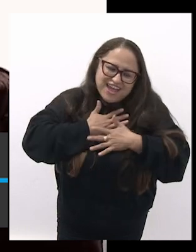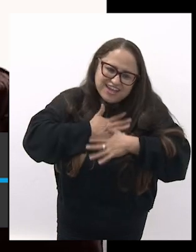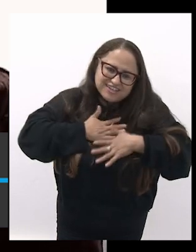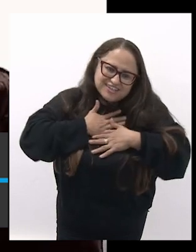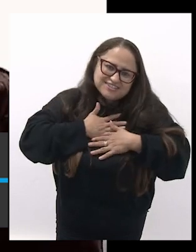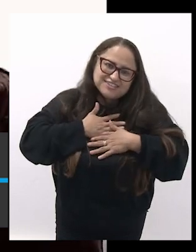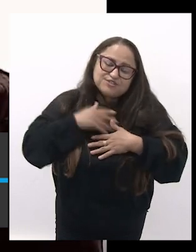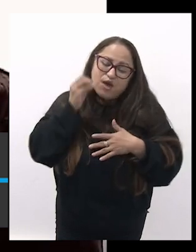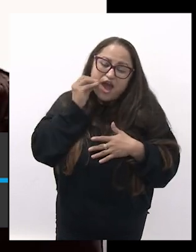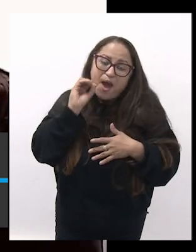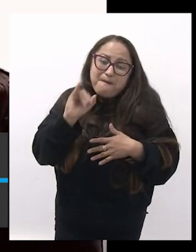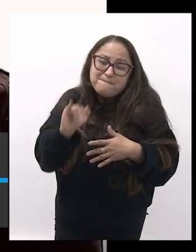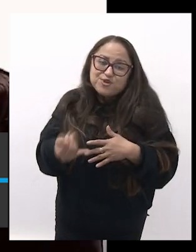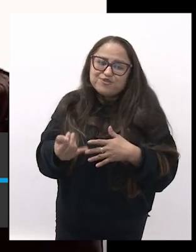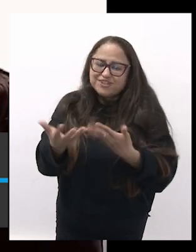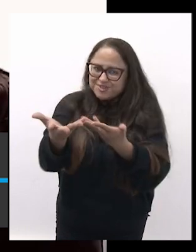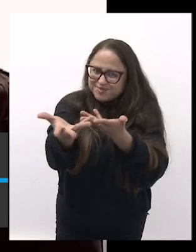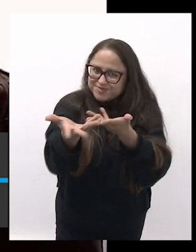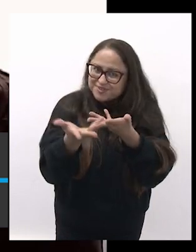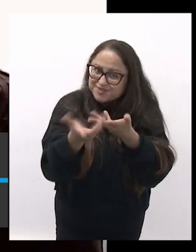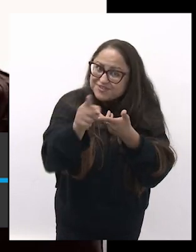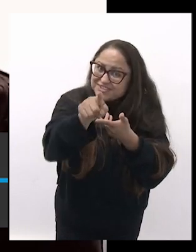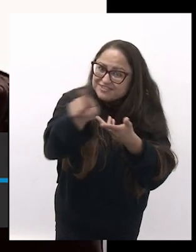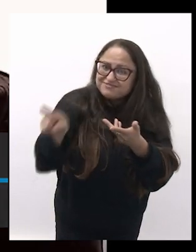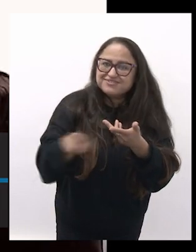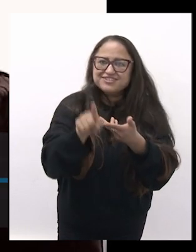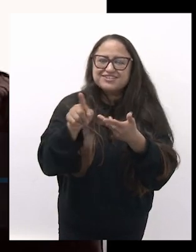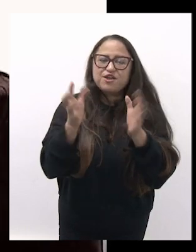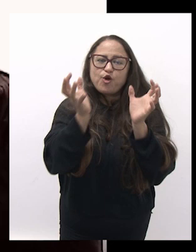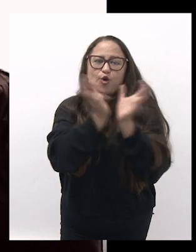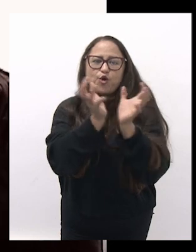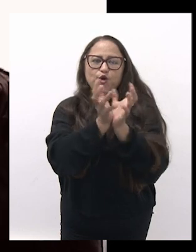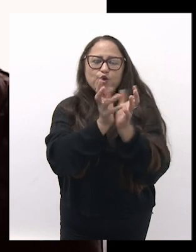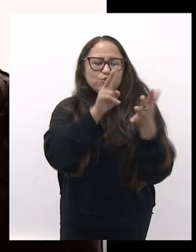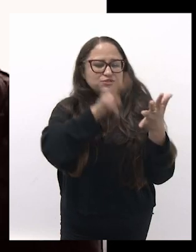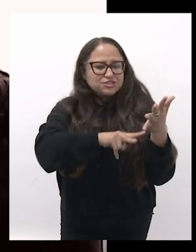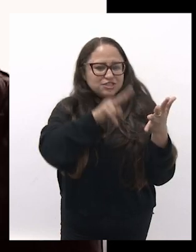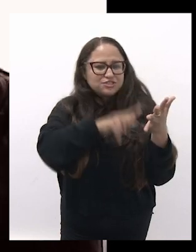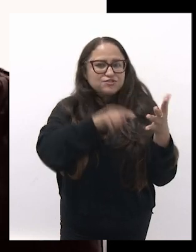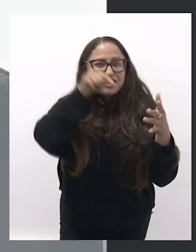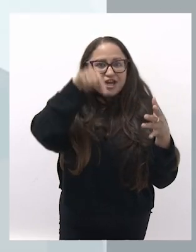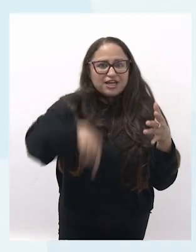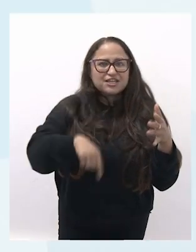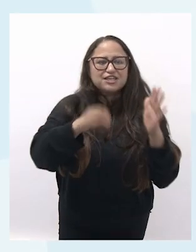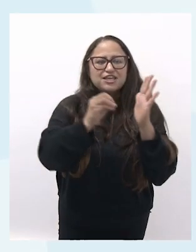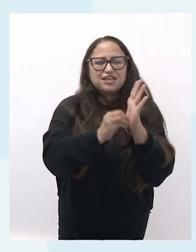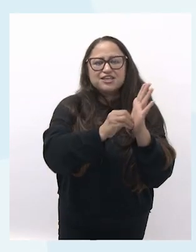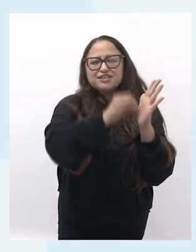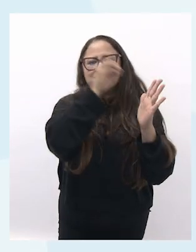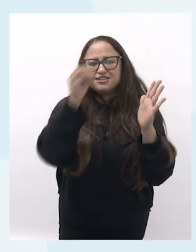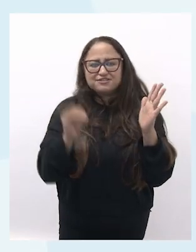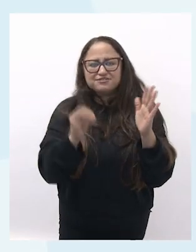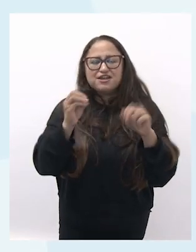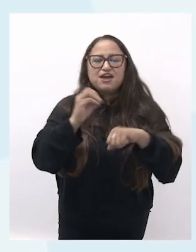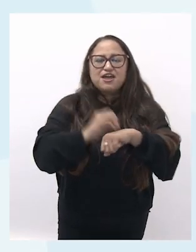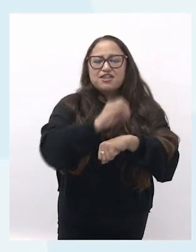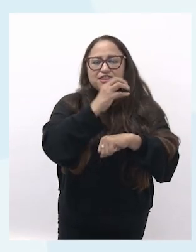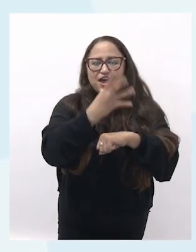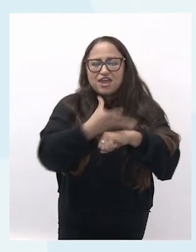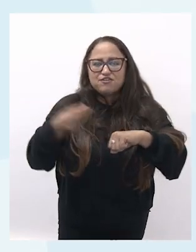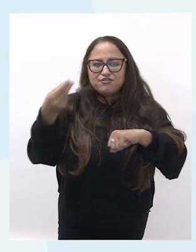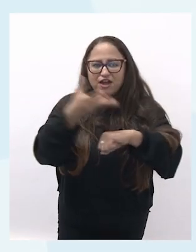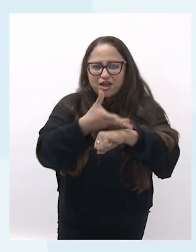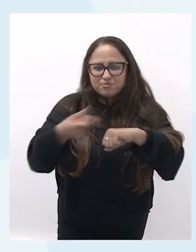aproveito também para convidar para o nosso clube de leitura aqui da EFAP, que é o Clube de Leitura Gato